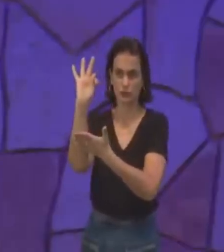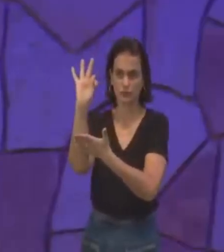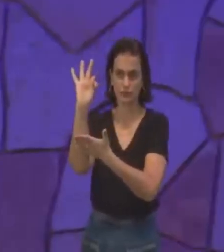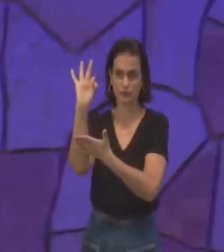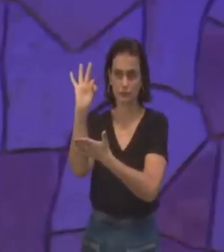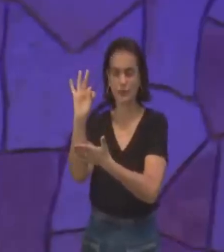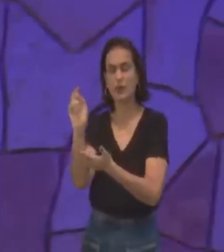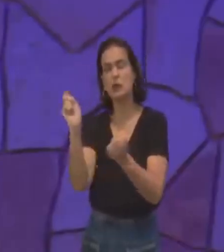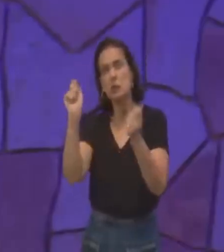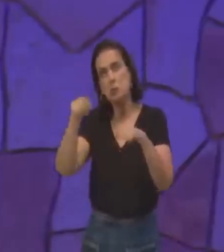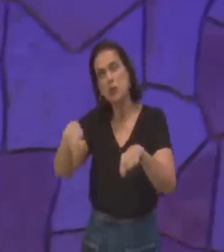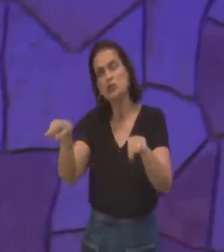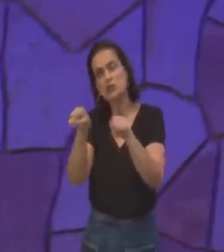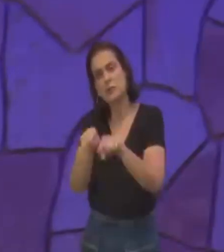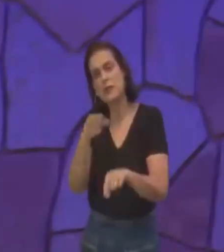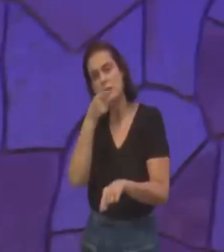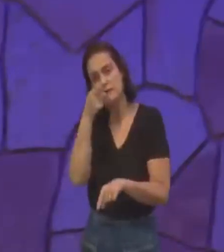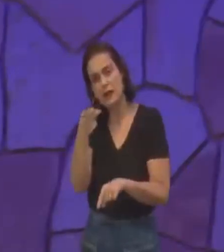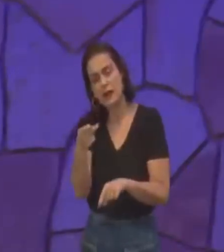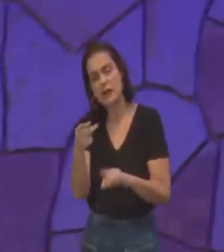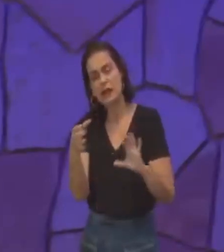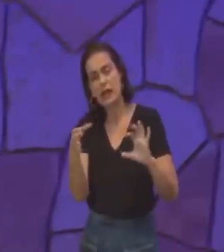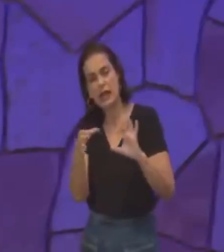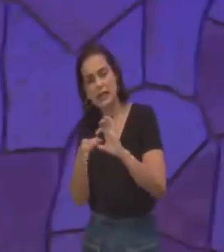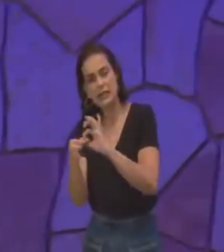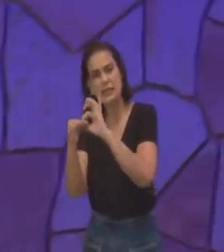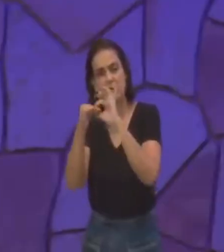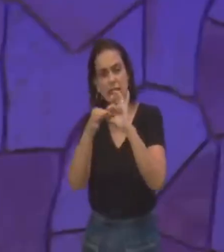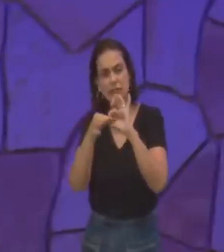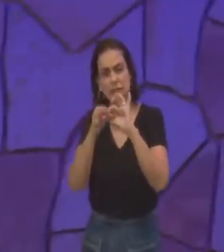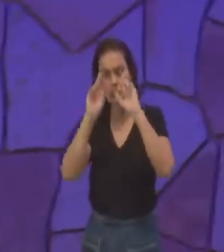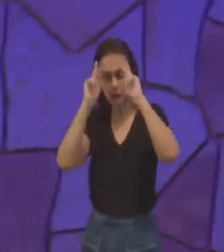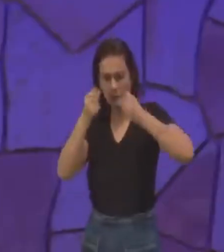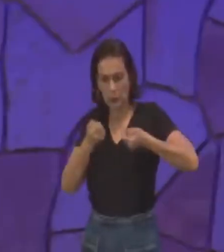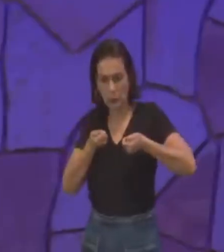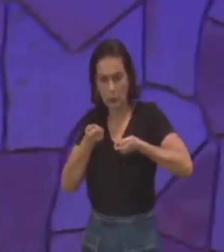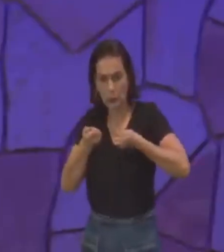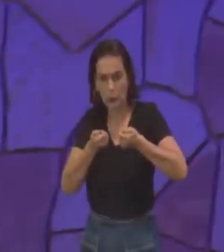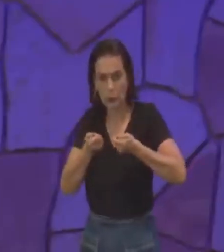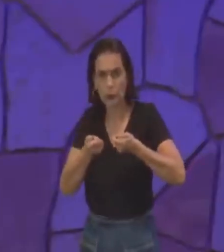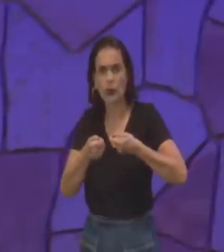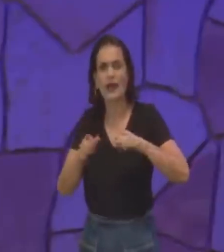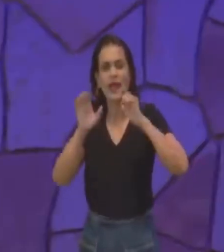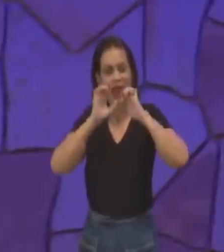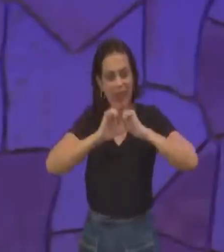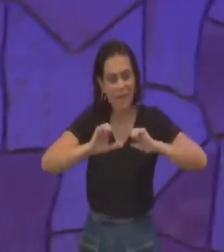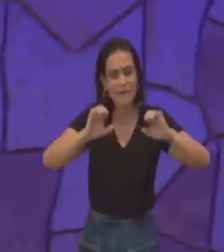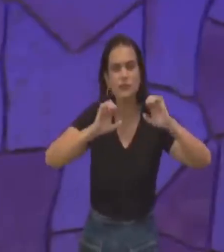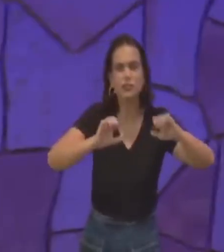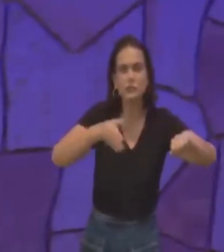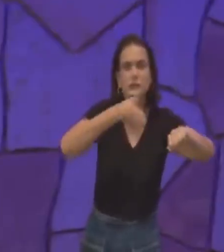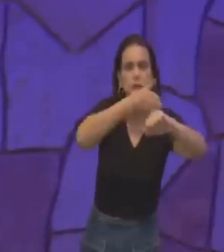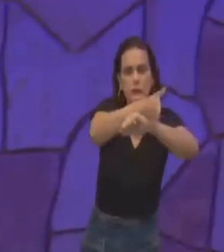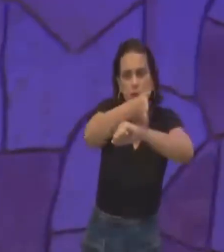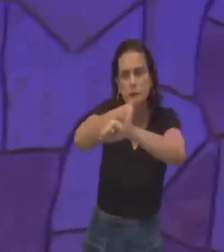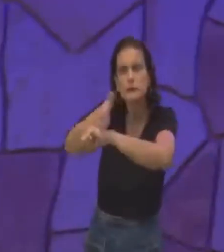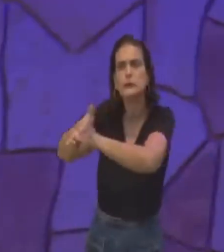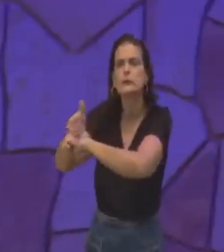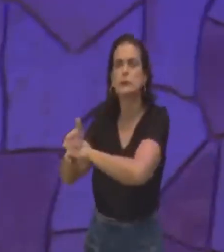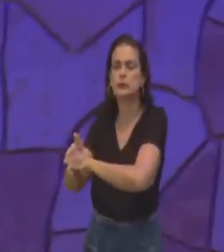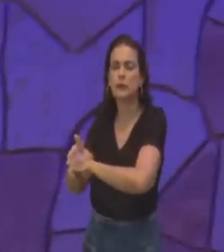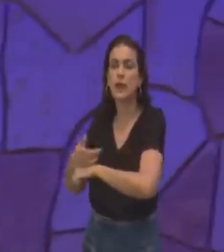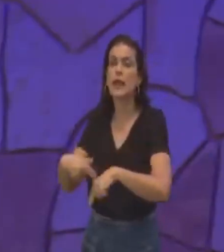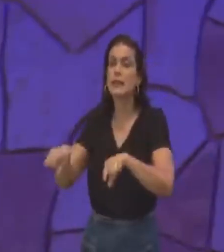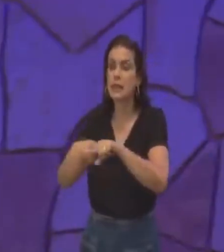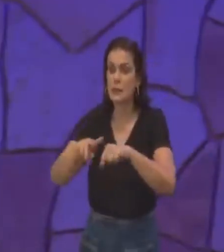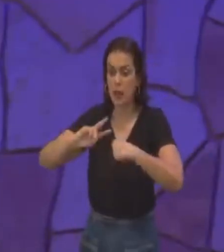Poderia citar princípios da aliança, princípios de autogoverno, princípio da semeadura e da colheita, aquilo que o homem semear, ele vai colher,